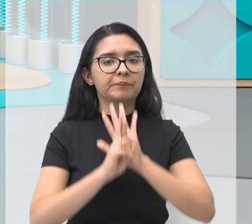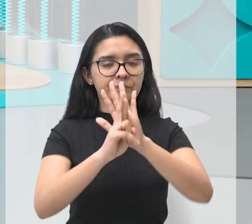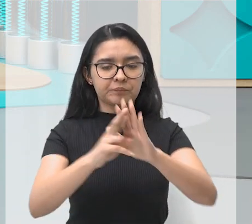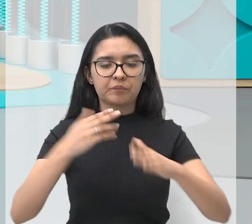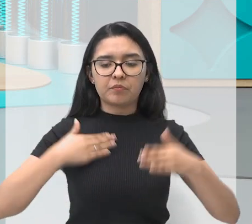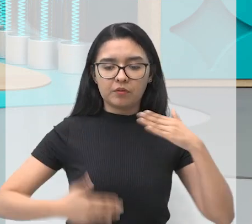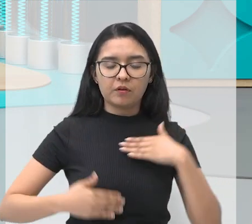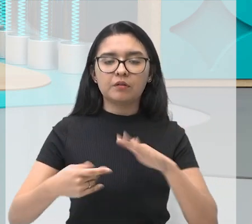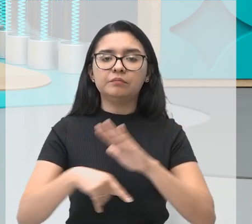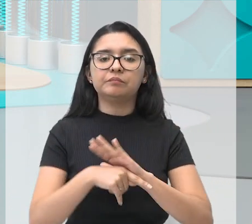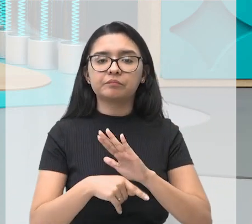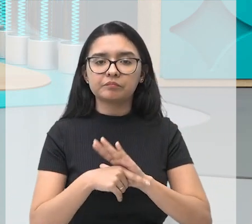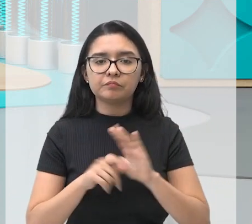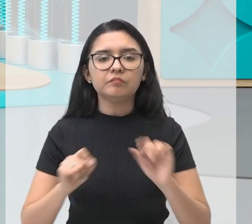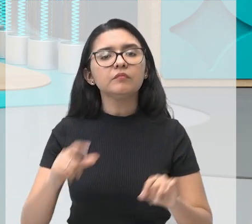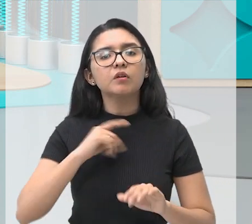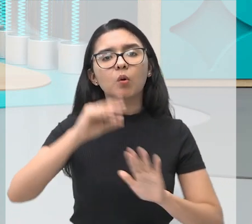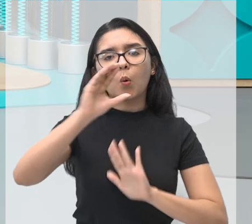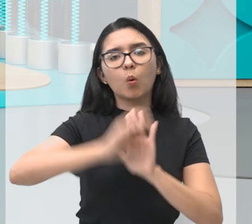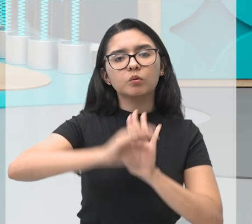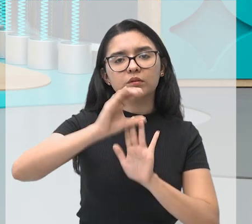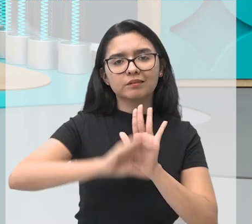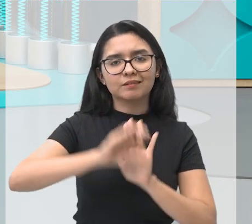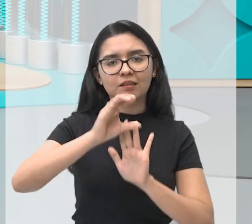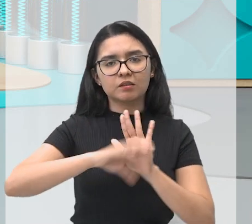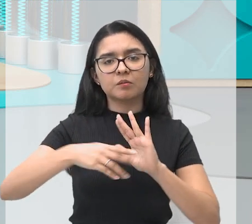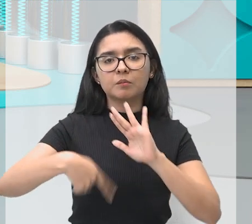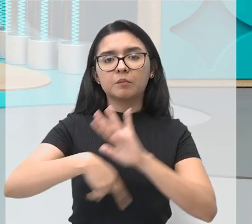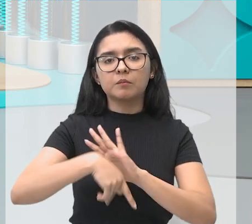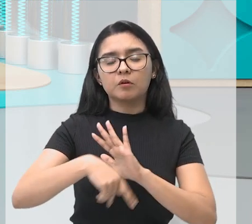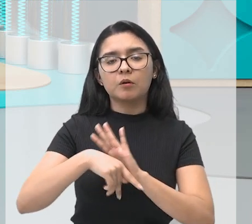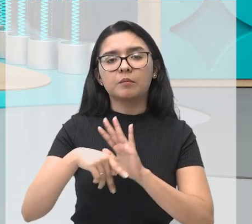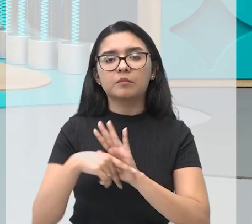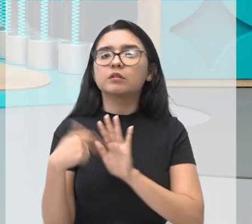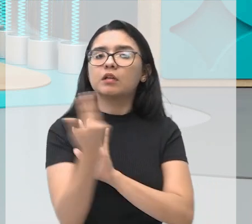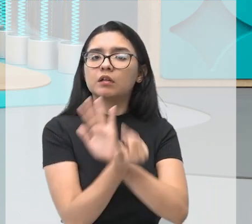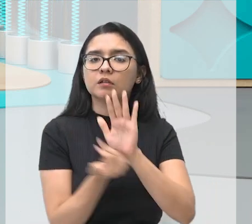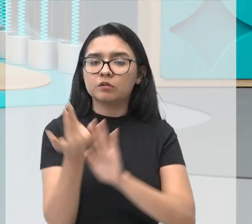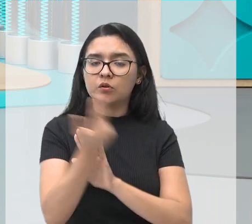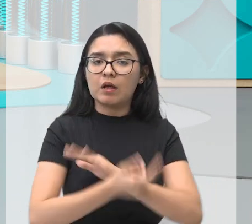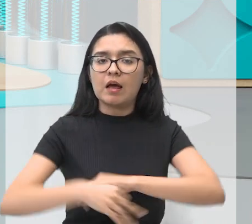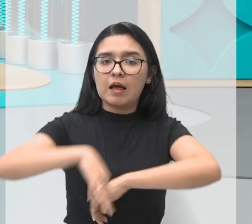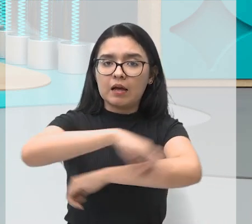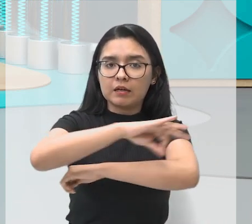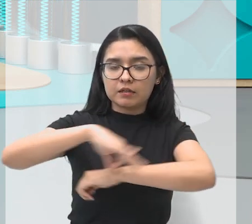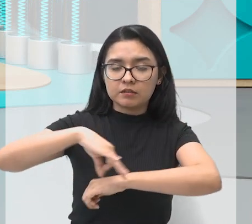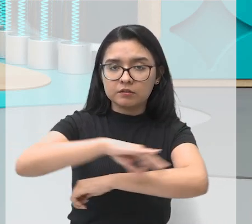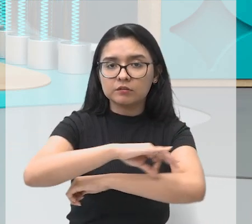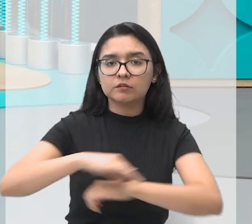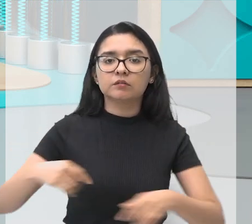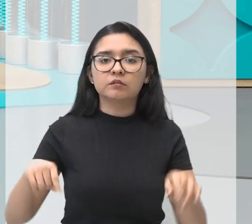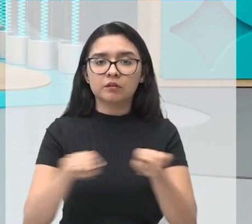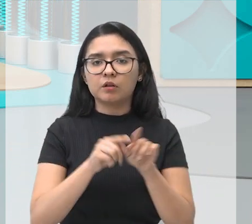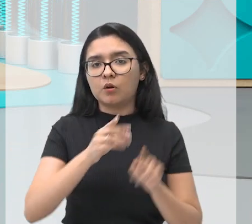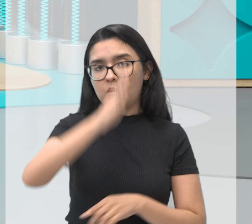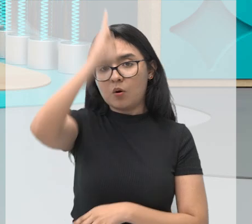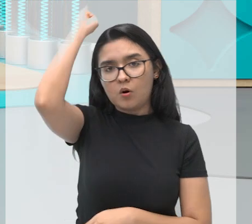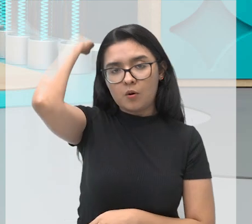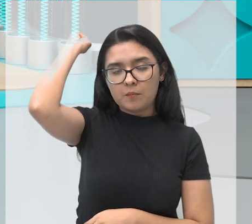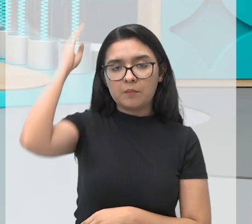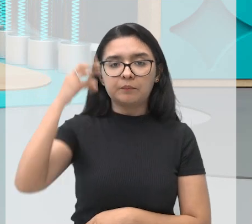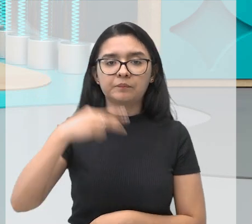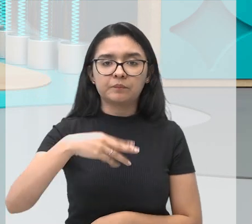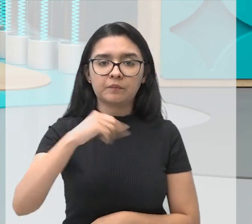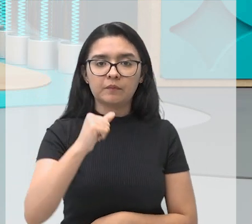foi arquitetada por meio de conceitos expostos na obra de arquitetura do arquiteto romano